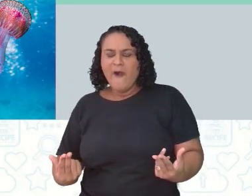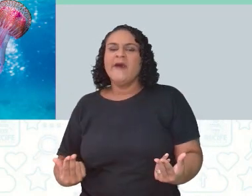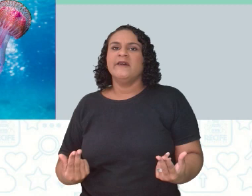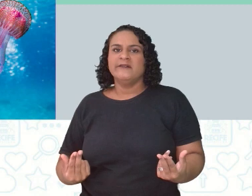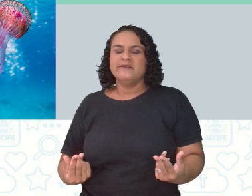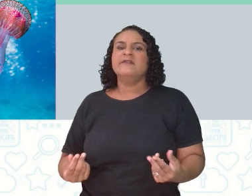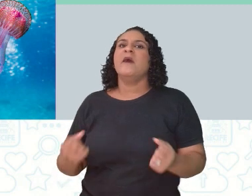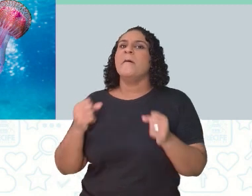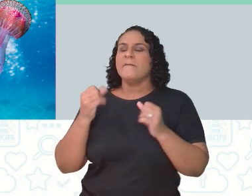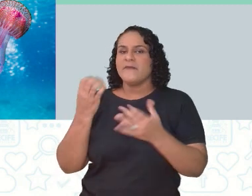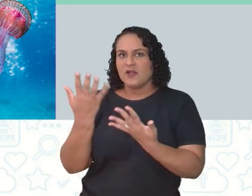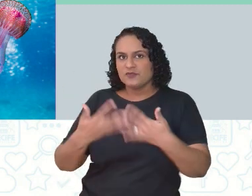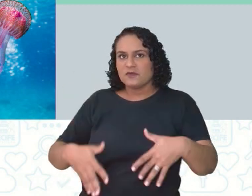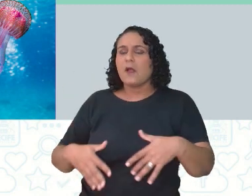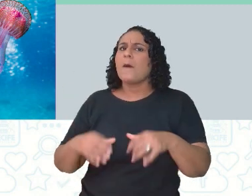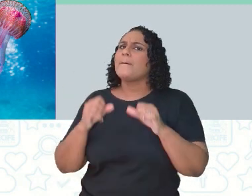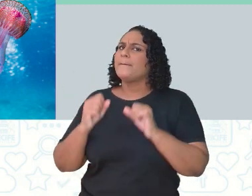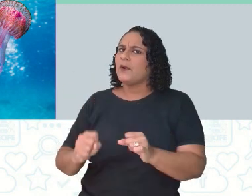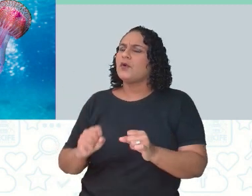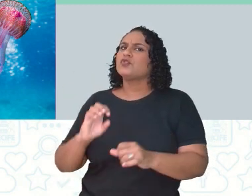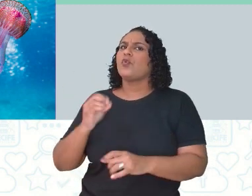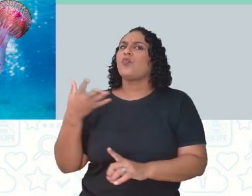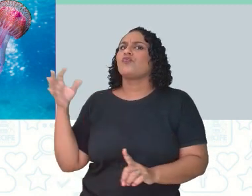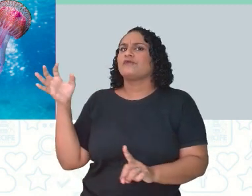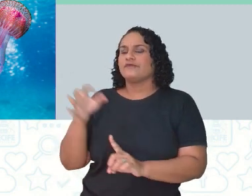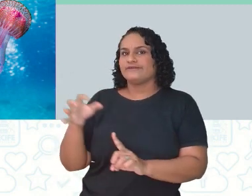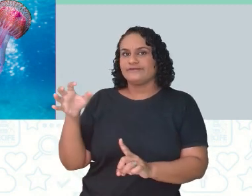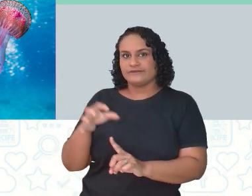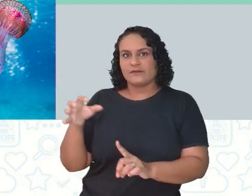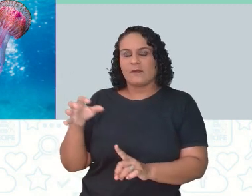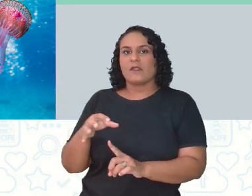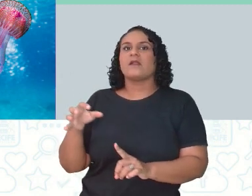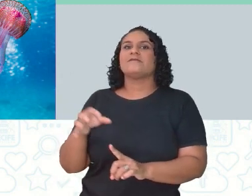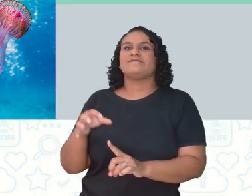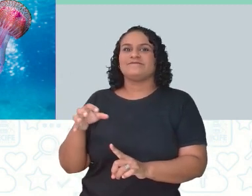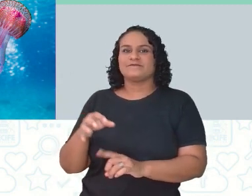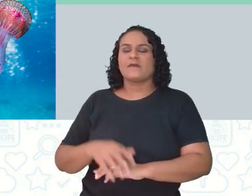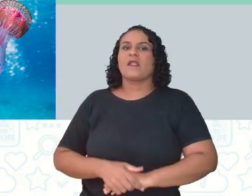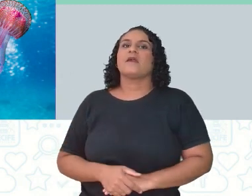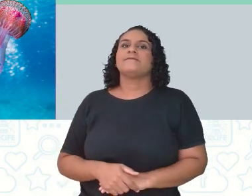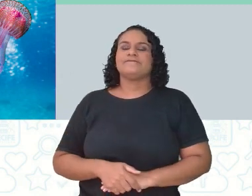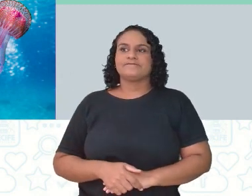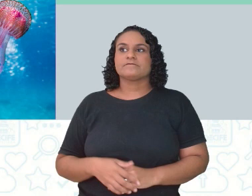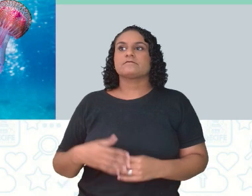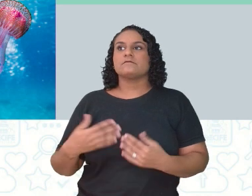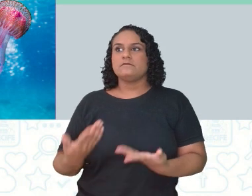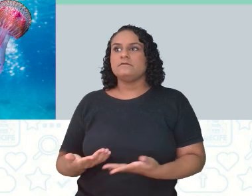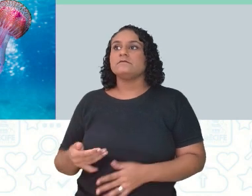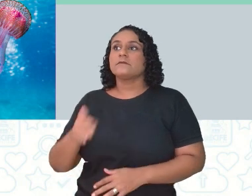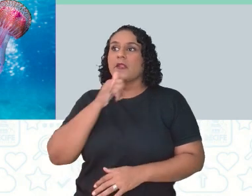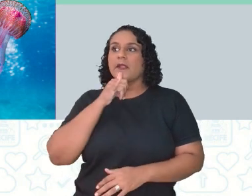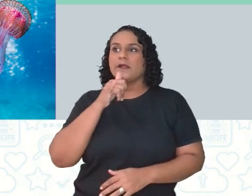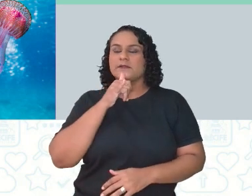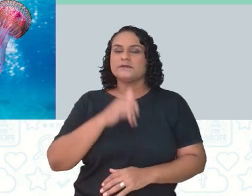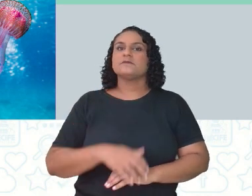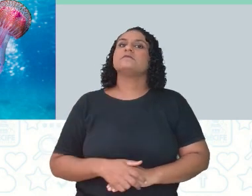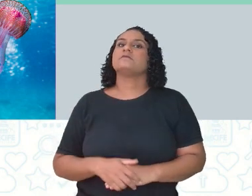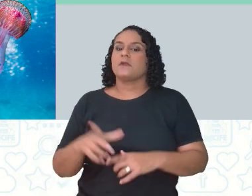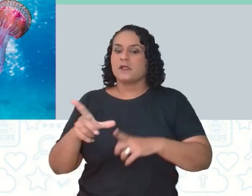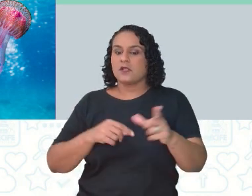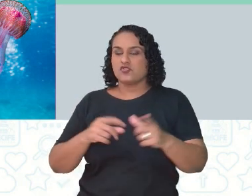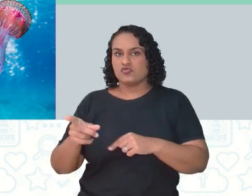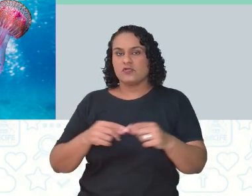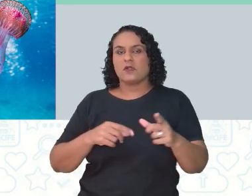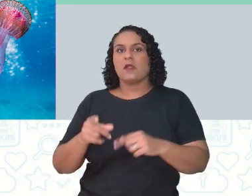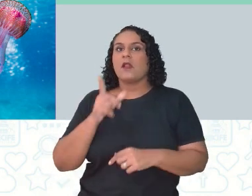pode acontecer após algum acidente ou danos causados por algum predador. é aquele caso que a gente viu da estrela do